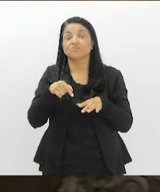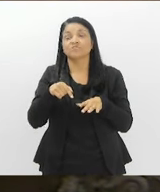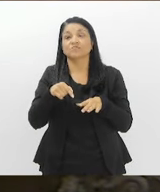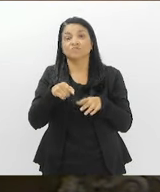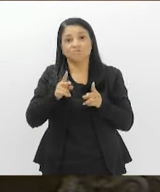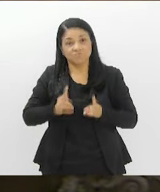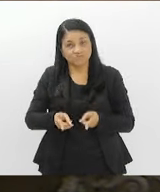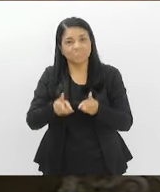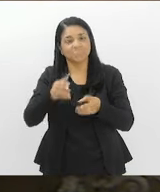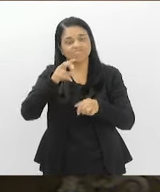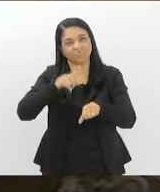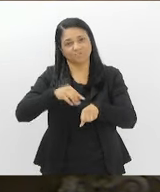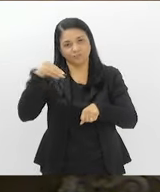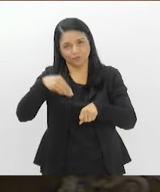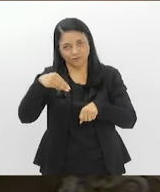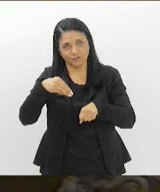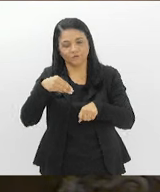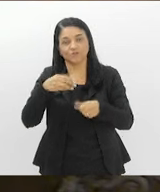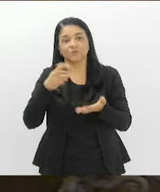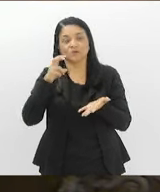eram apontados pelo Correio da Manhã.